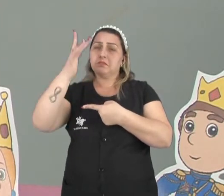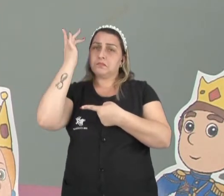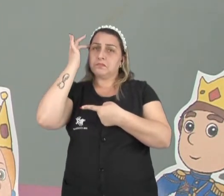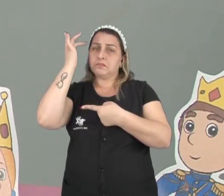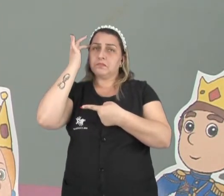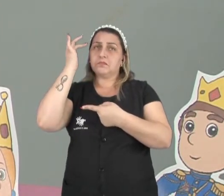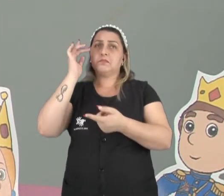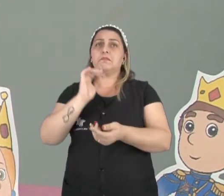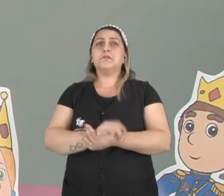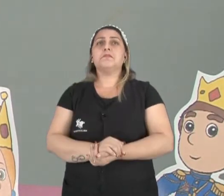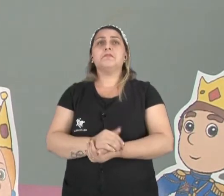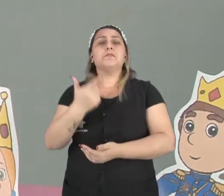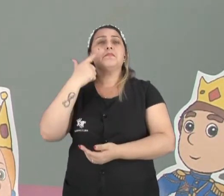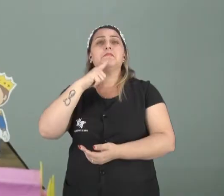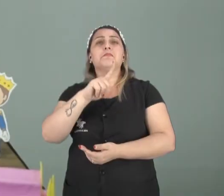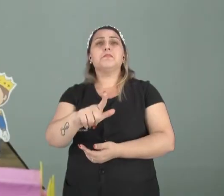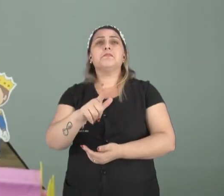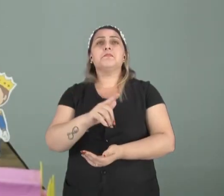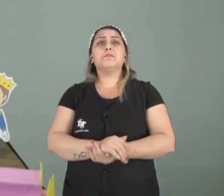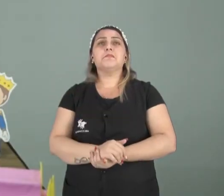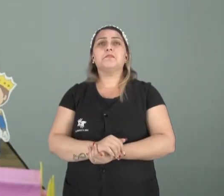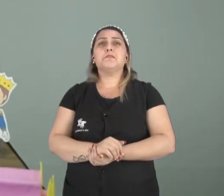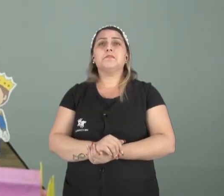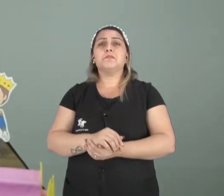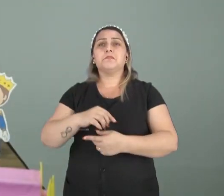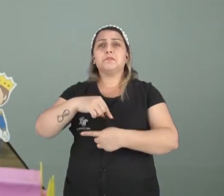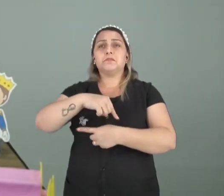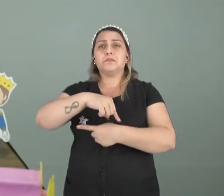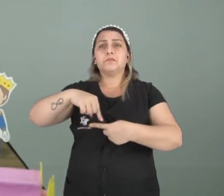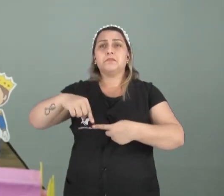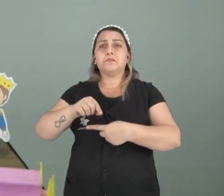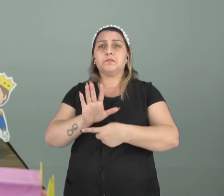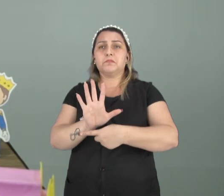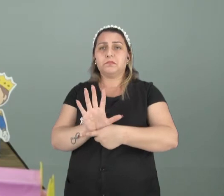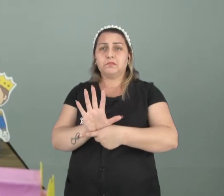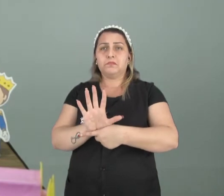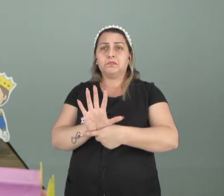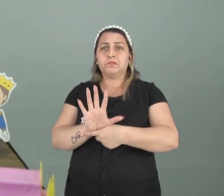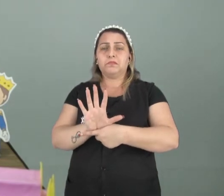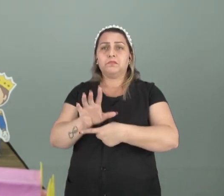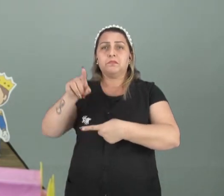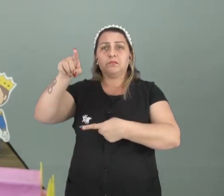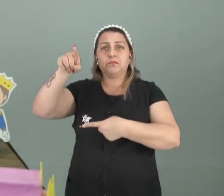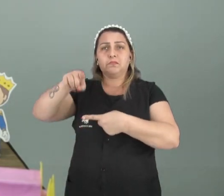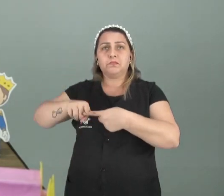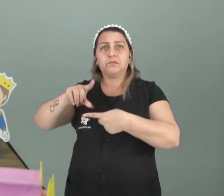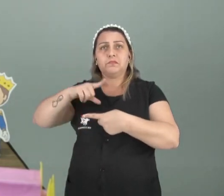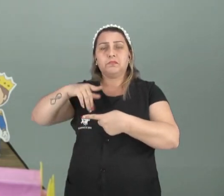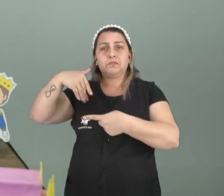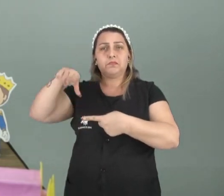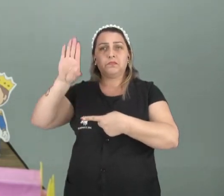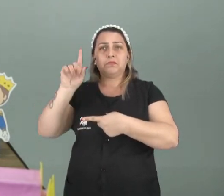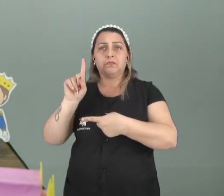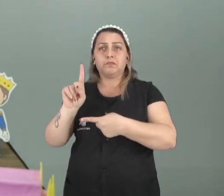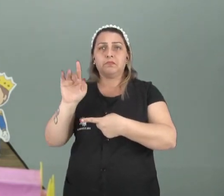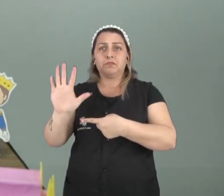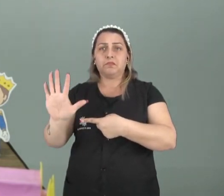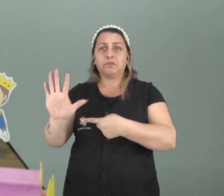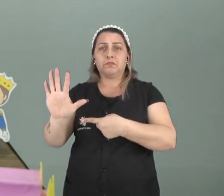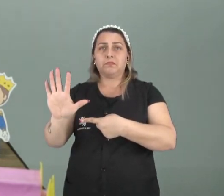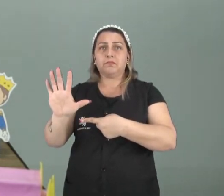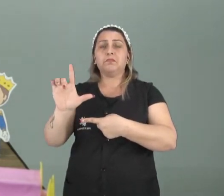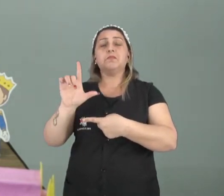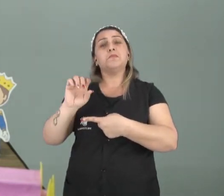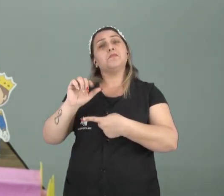acham? Aqui eu consegui medir 1 palmo. E aqui, vocês acham que tem mais de 1 palmo ou